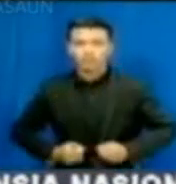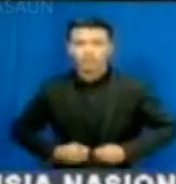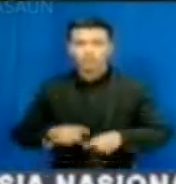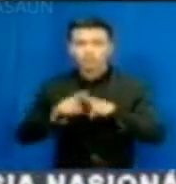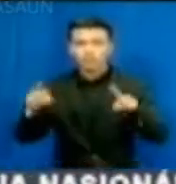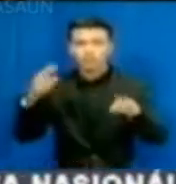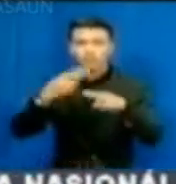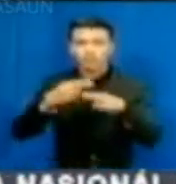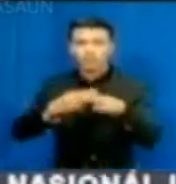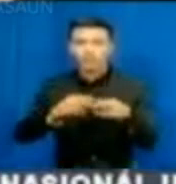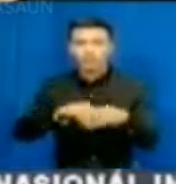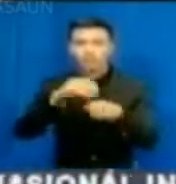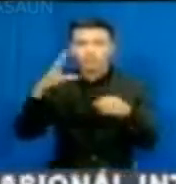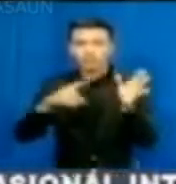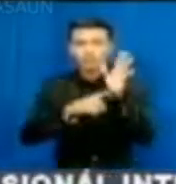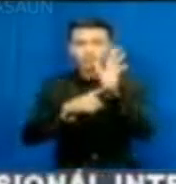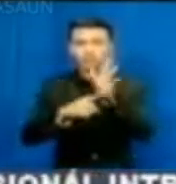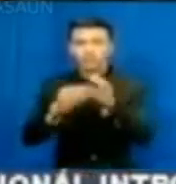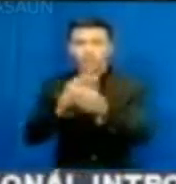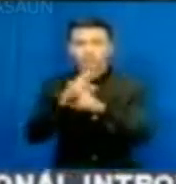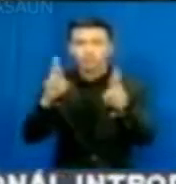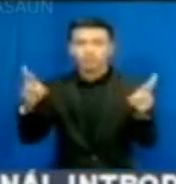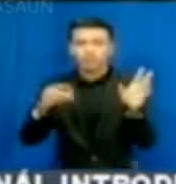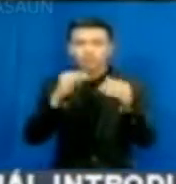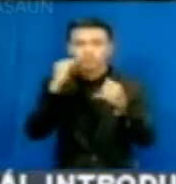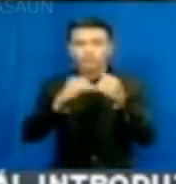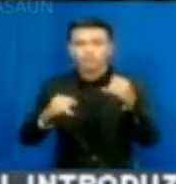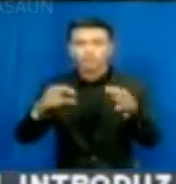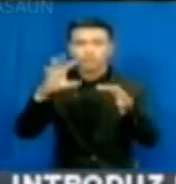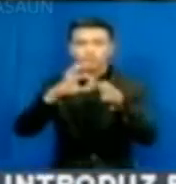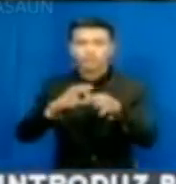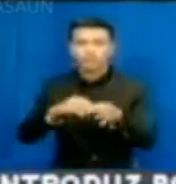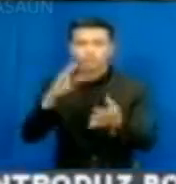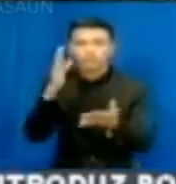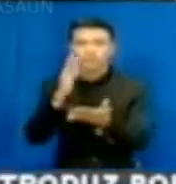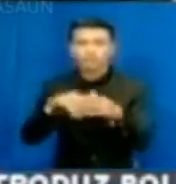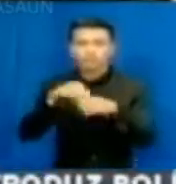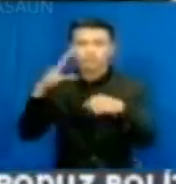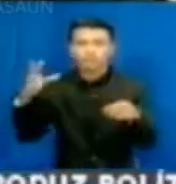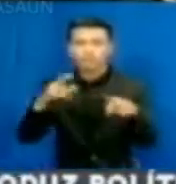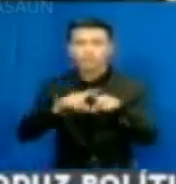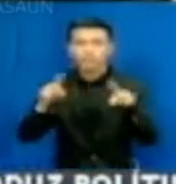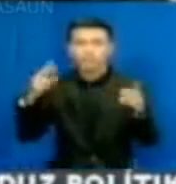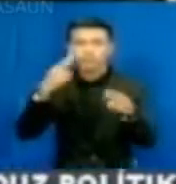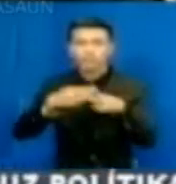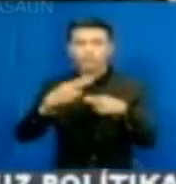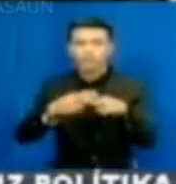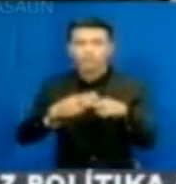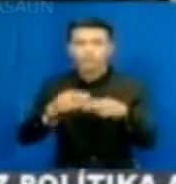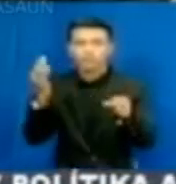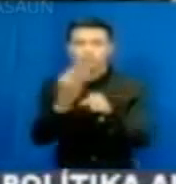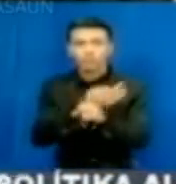naranja ia resultado da avaliação, resultado final. Tolu, candidato Balun elimina teona, mas bem, naranja resultado da avaliação e recrutamento